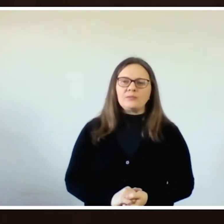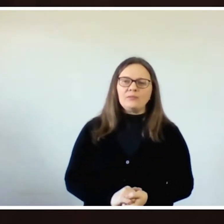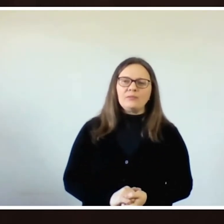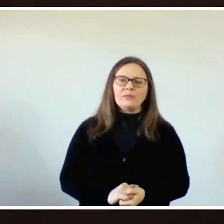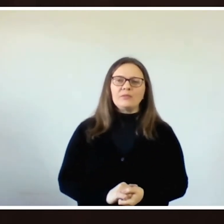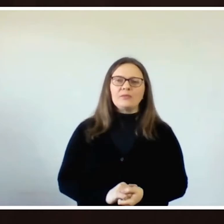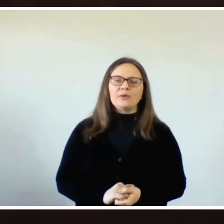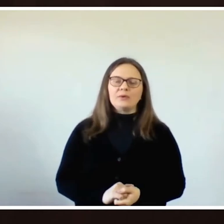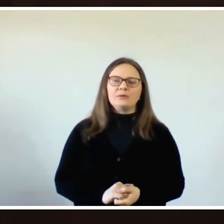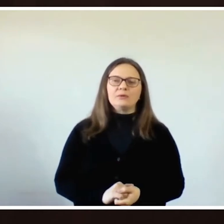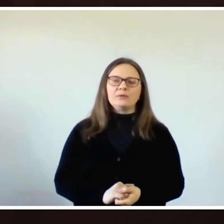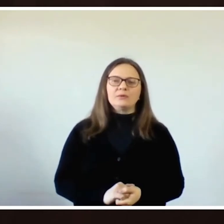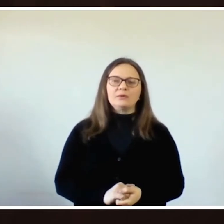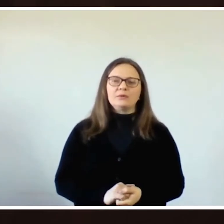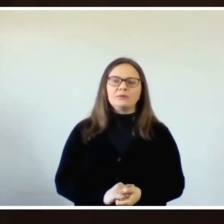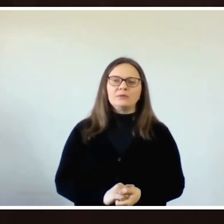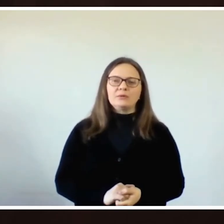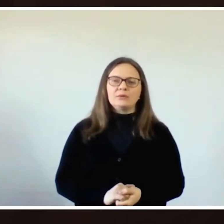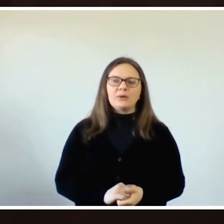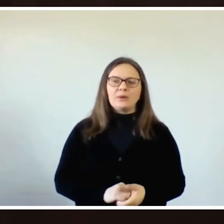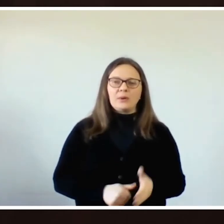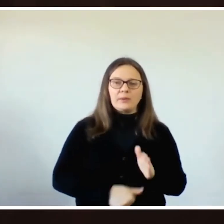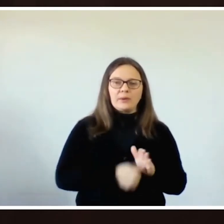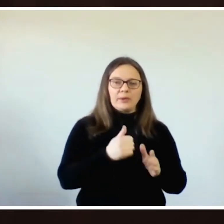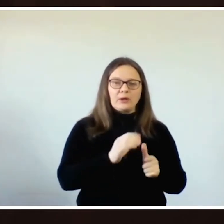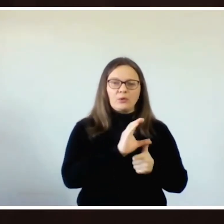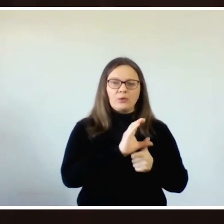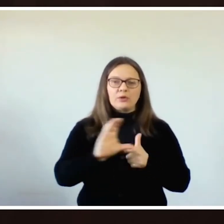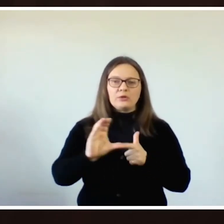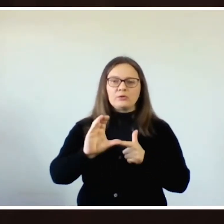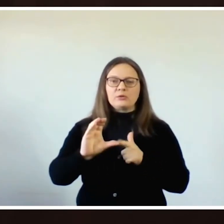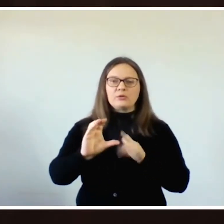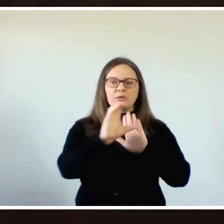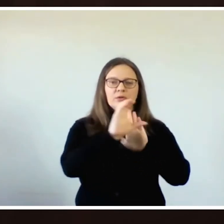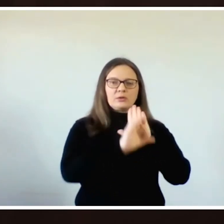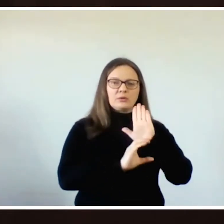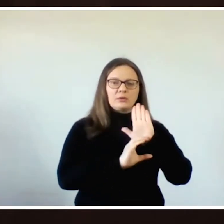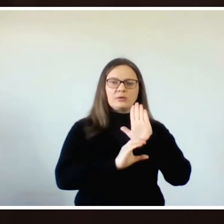sinopse. 1 Coríntios 15, como diz. Ó Senhor Jesus.